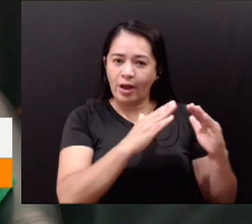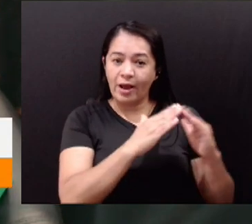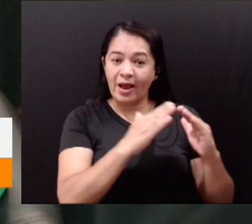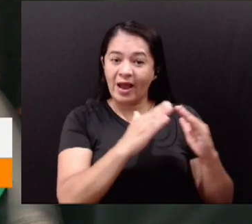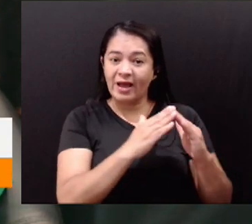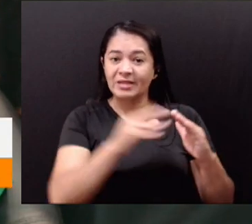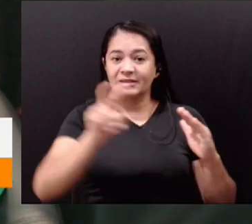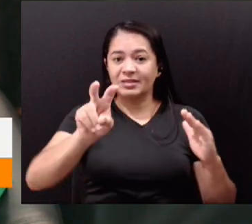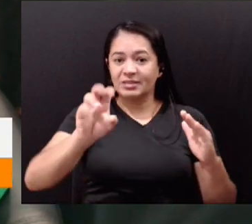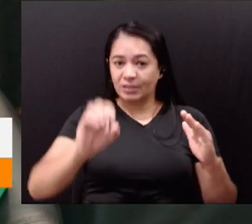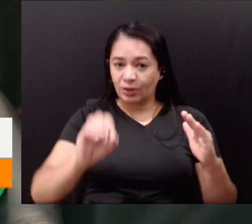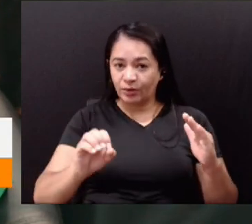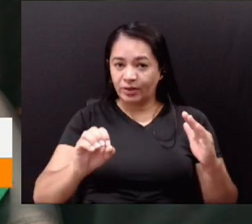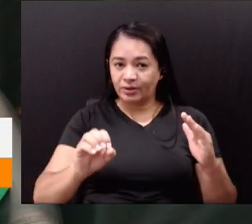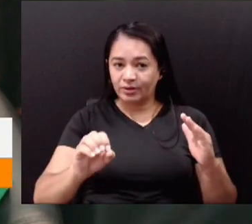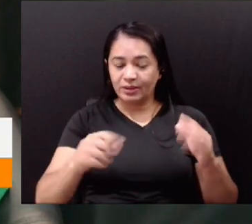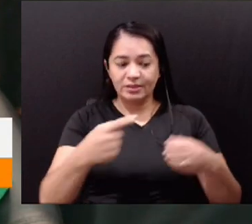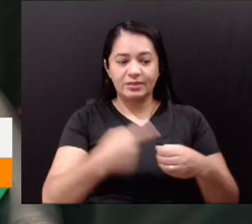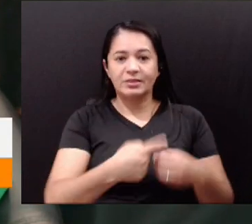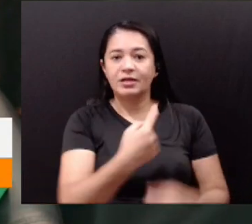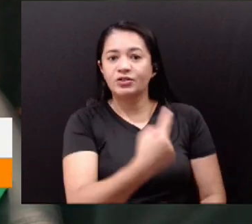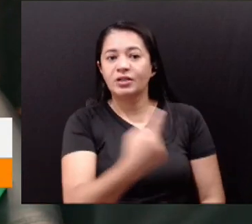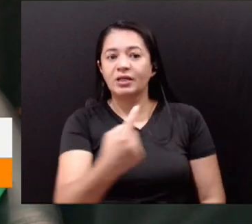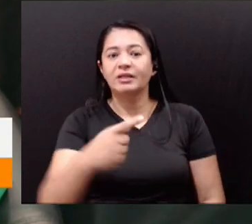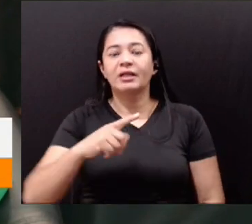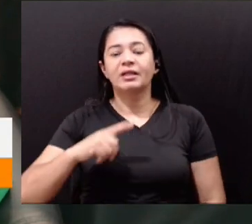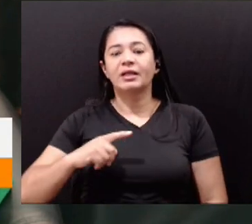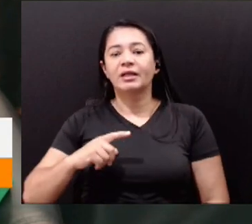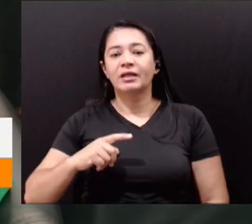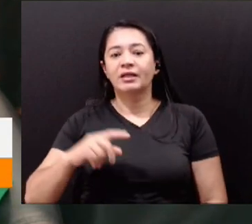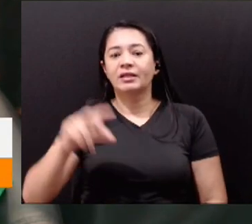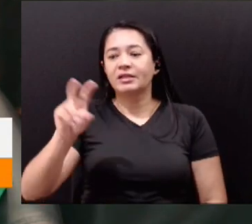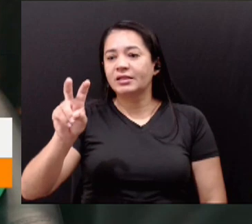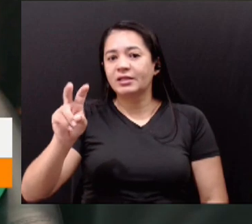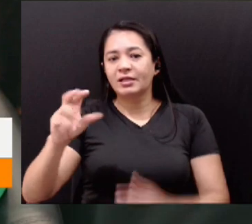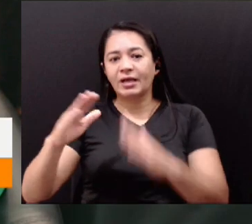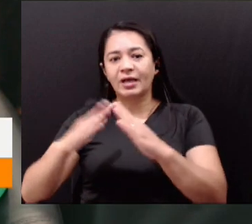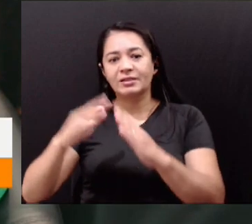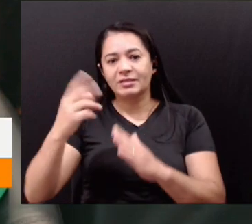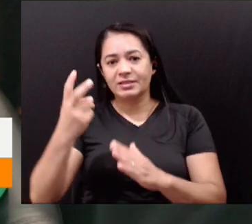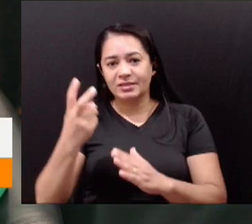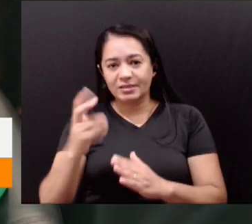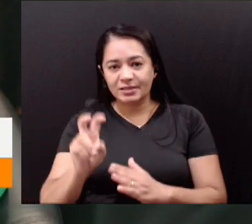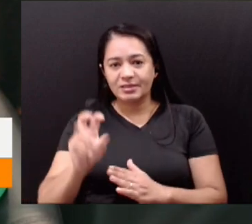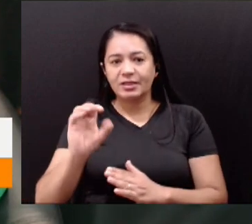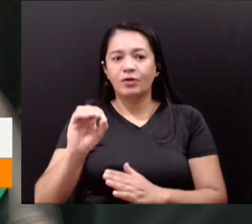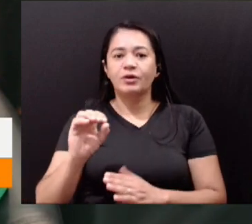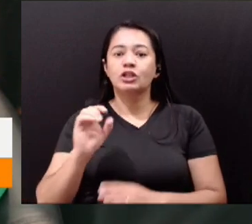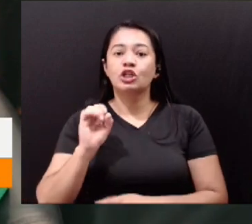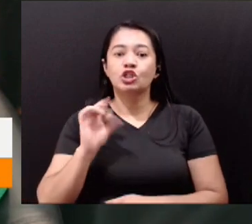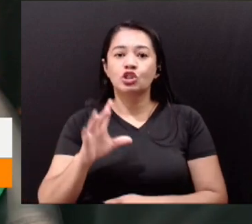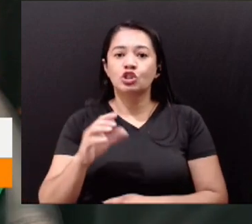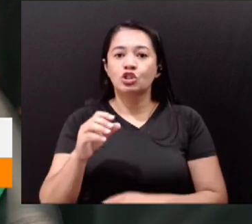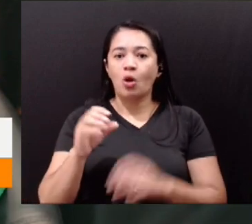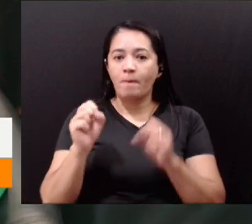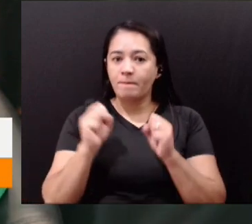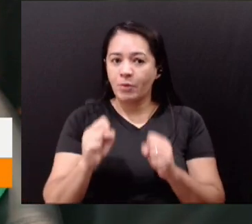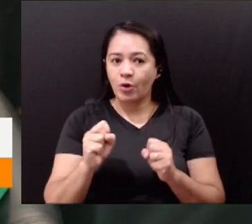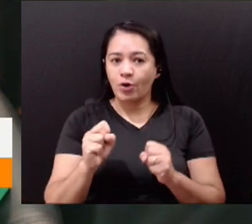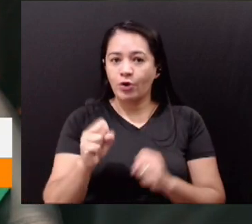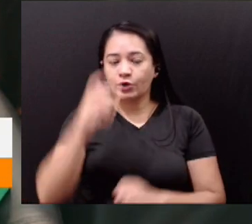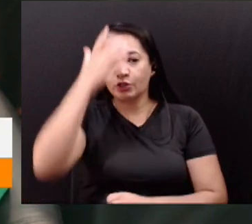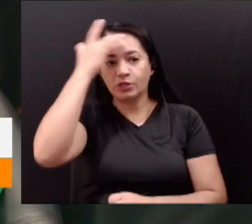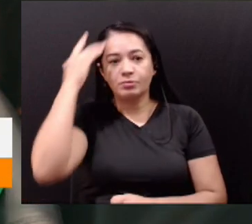um condomínio com 50 casas, e ali somente é permitido pessoas idosas, né? Casal ou a